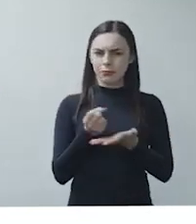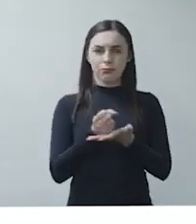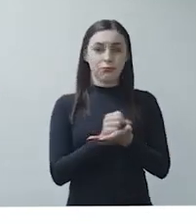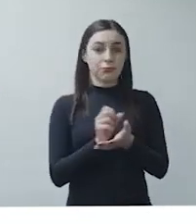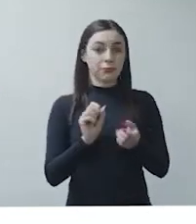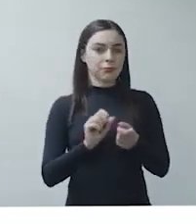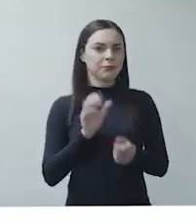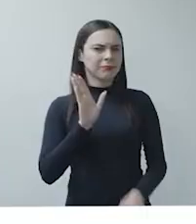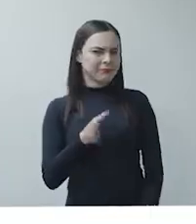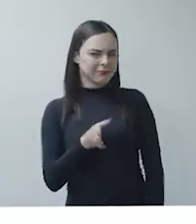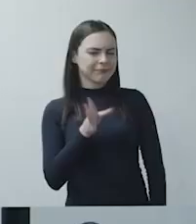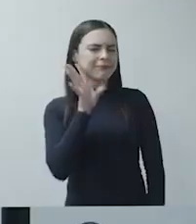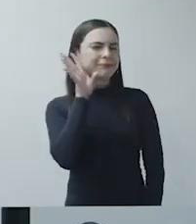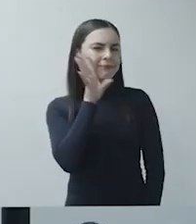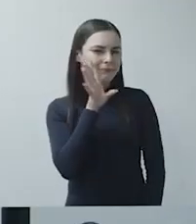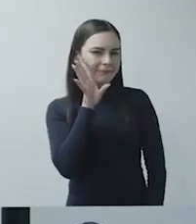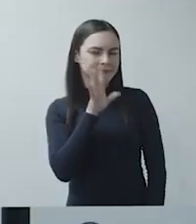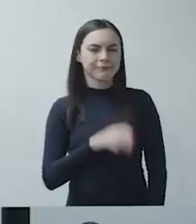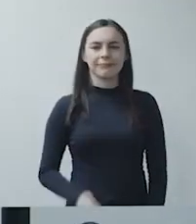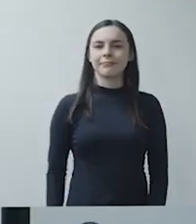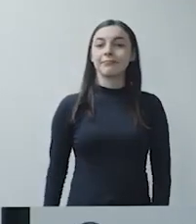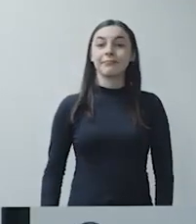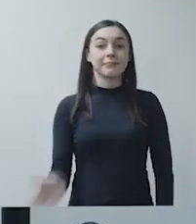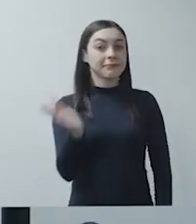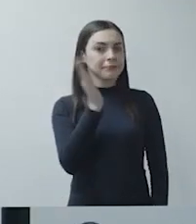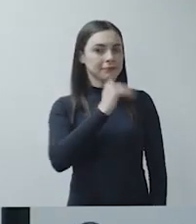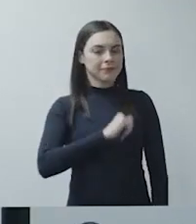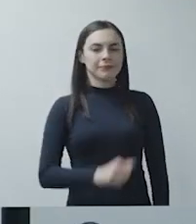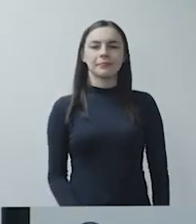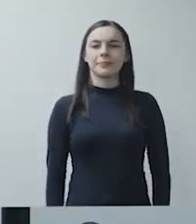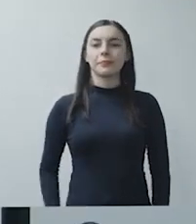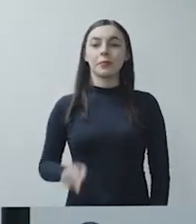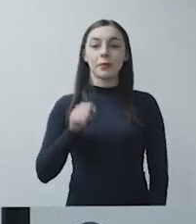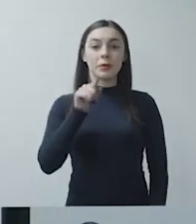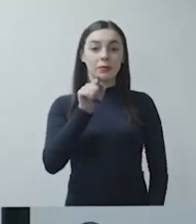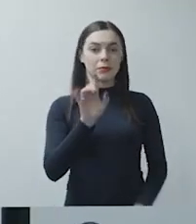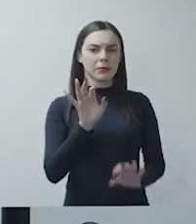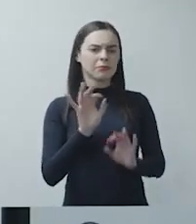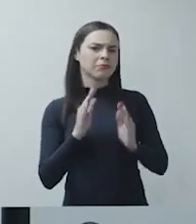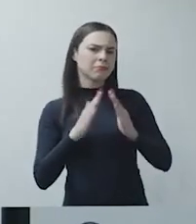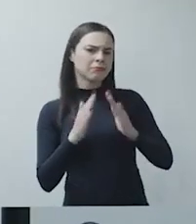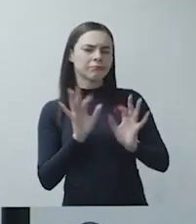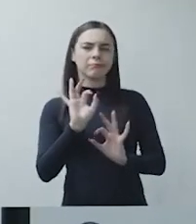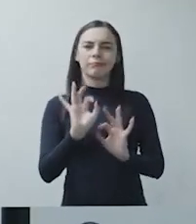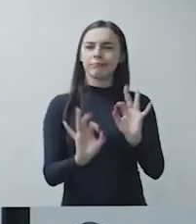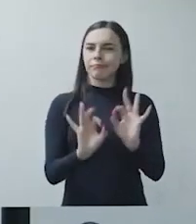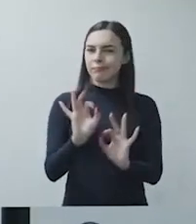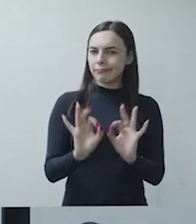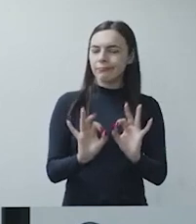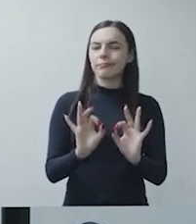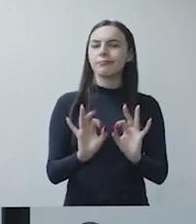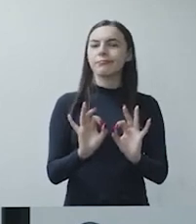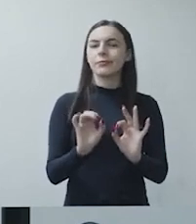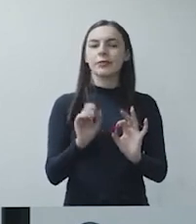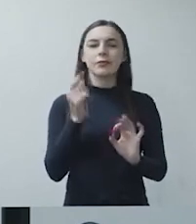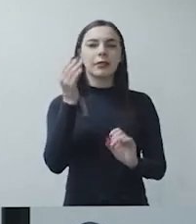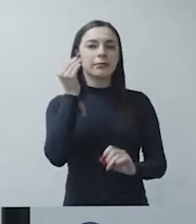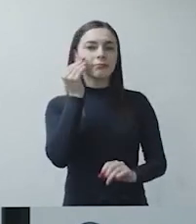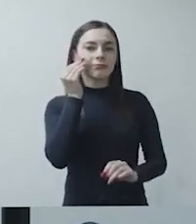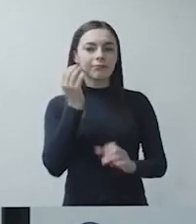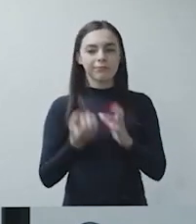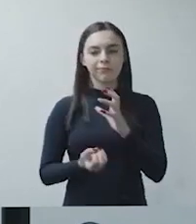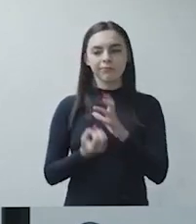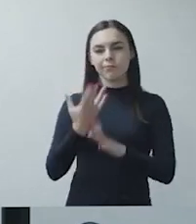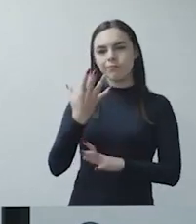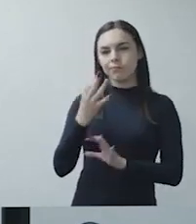jogo, bacana, né? Então vamos lá. Então vocês vão separar aí na casa de vocês, né? E vão